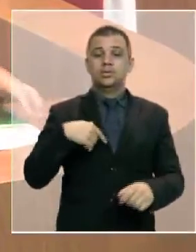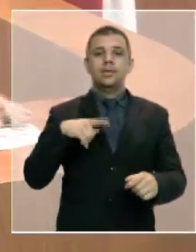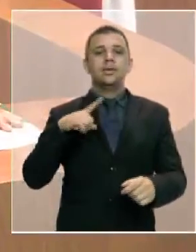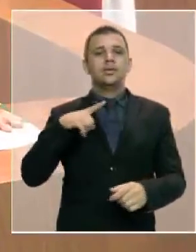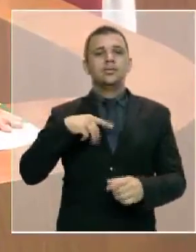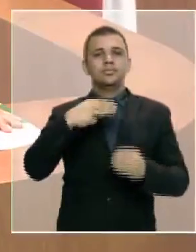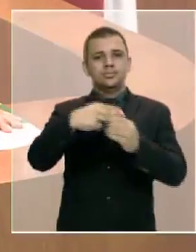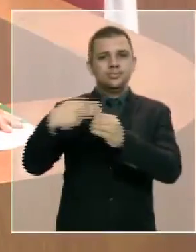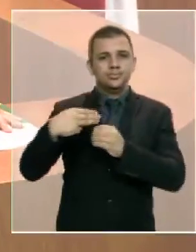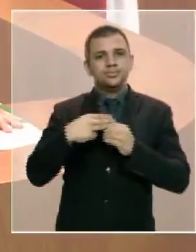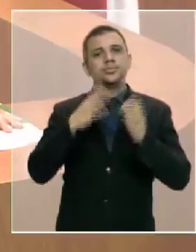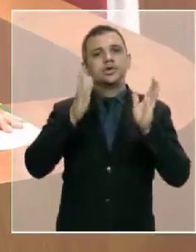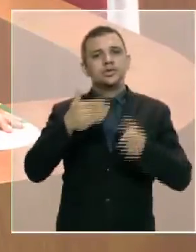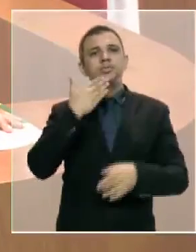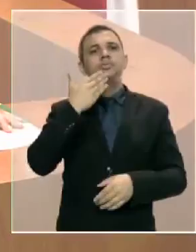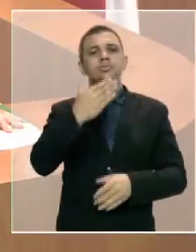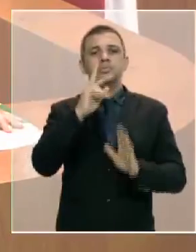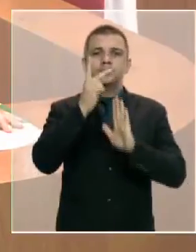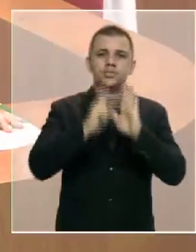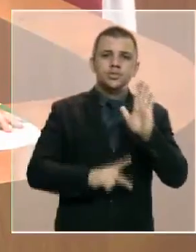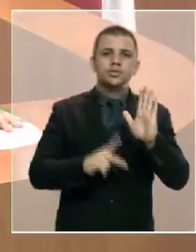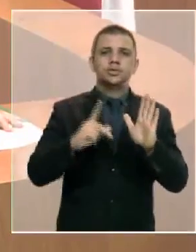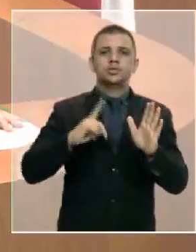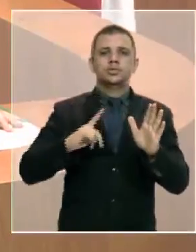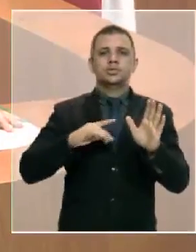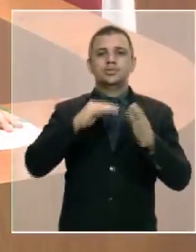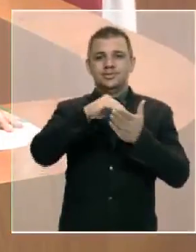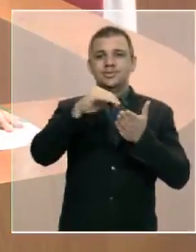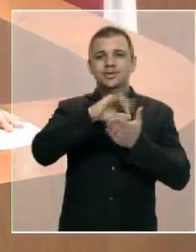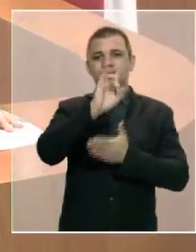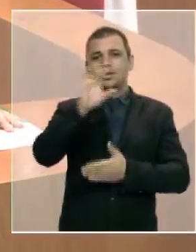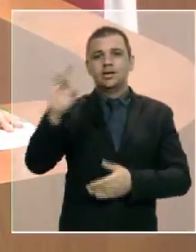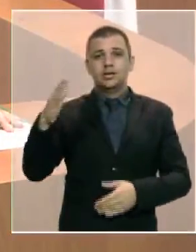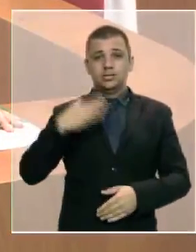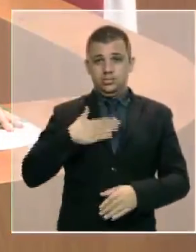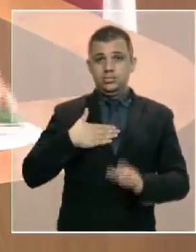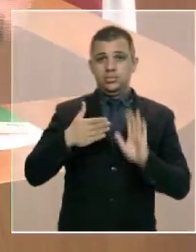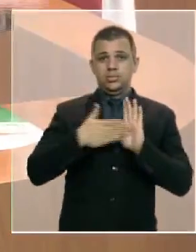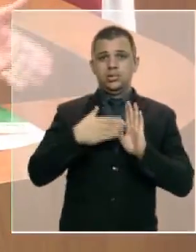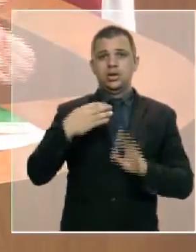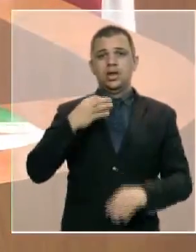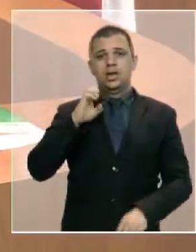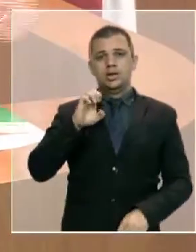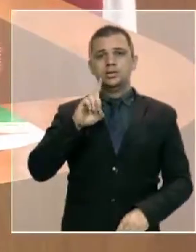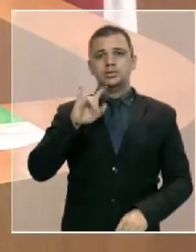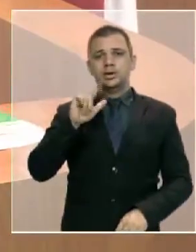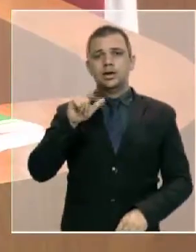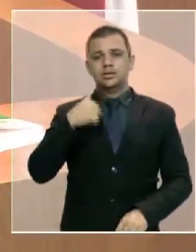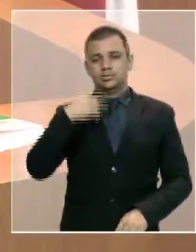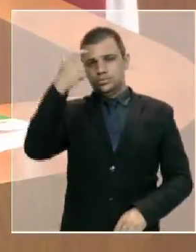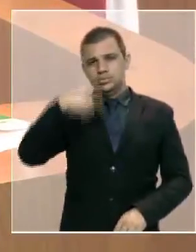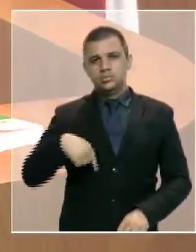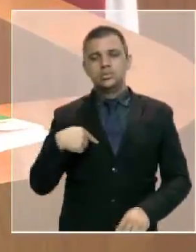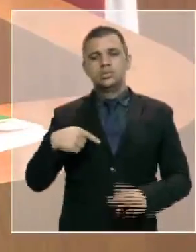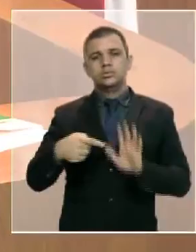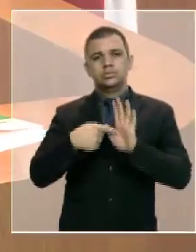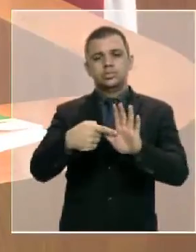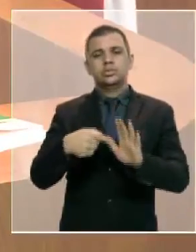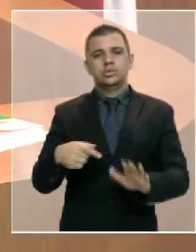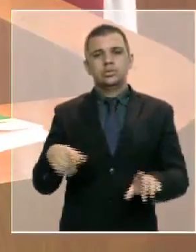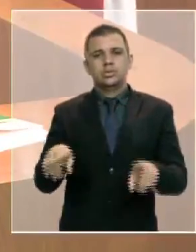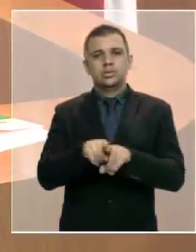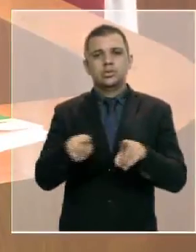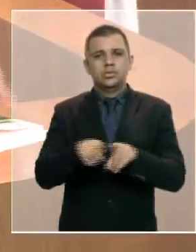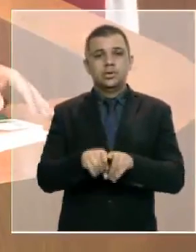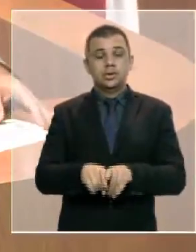secretarias dos projetos, das emendas que o deputado Edilásio indicou. E, se possível, ele puder justificar por que